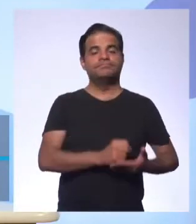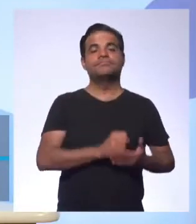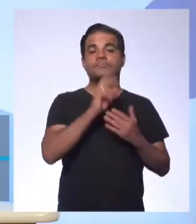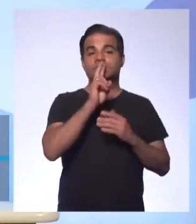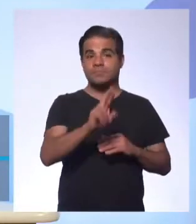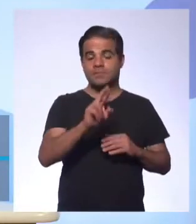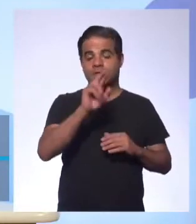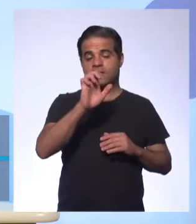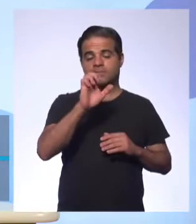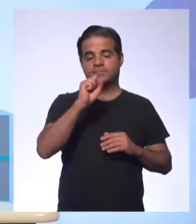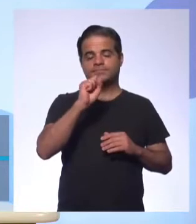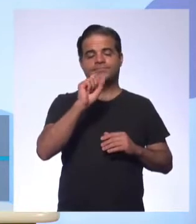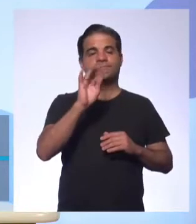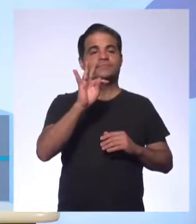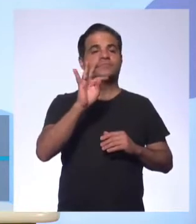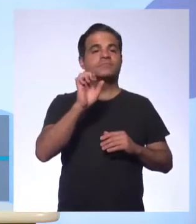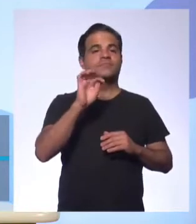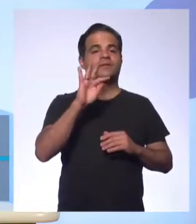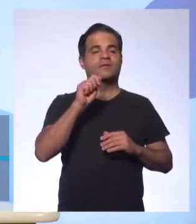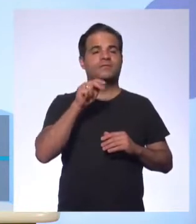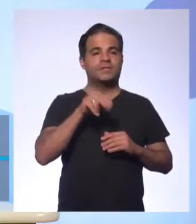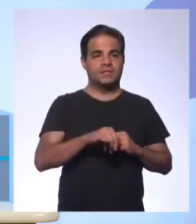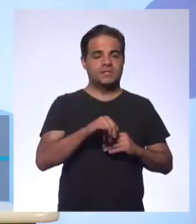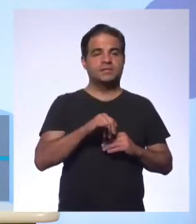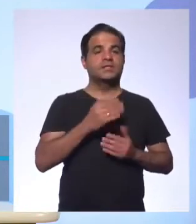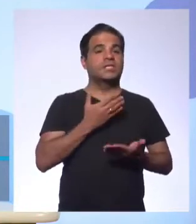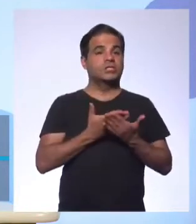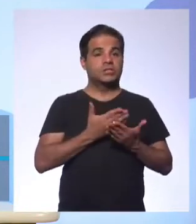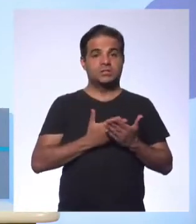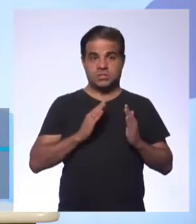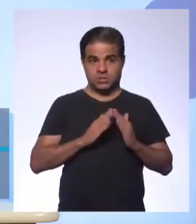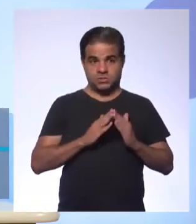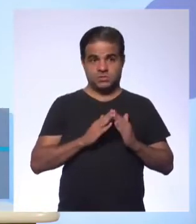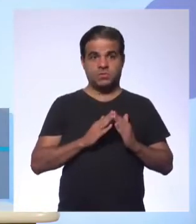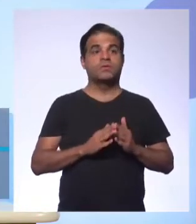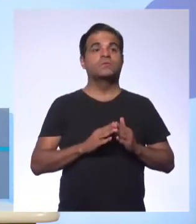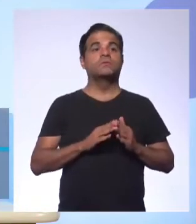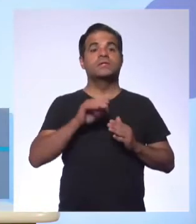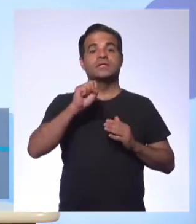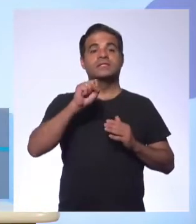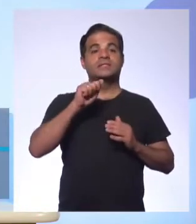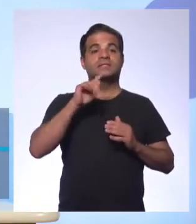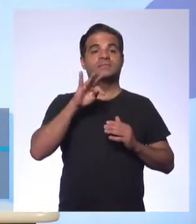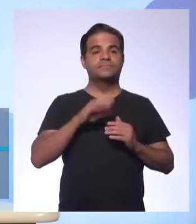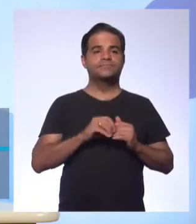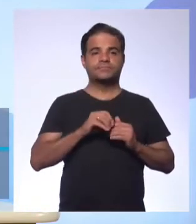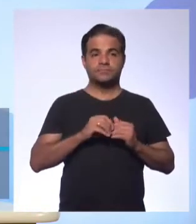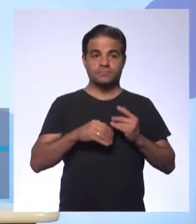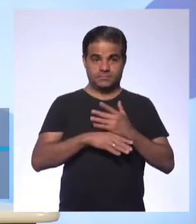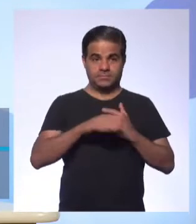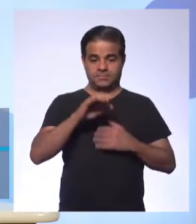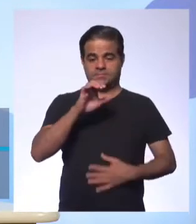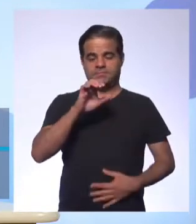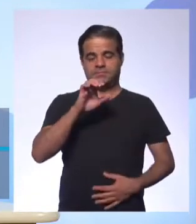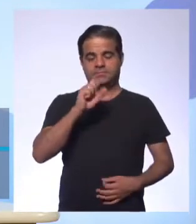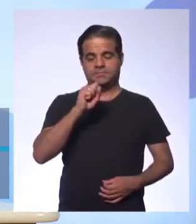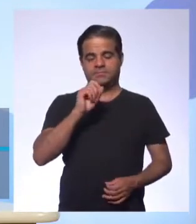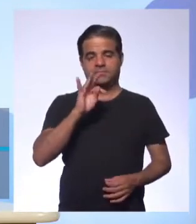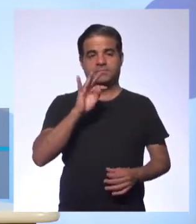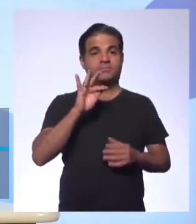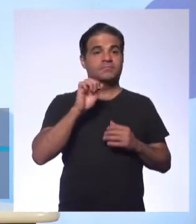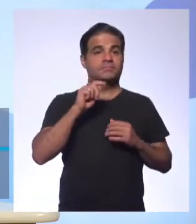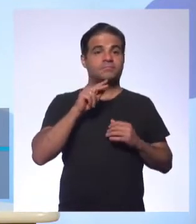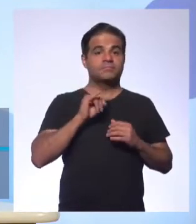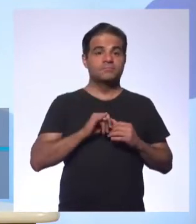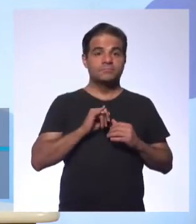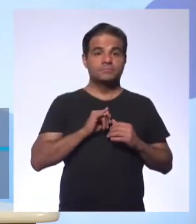da Stephanie, do 7º C, da escola Acilino Amaral Gurgel, de Salto. A Stephanie responde: Portugal e